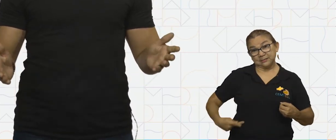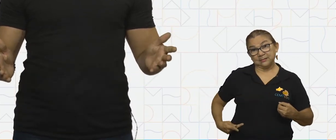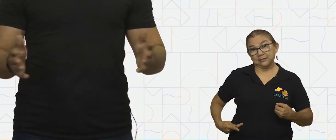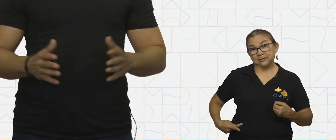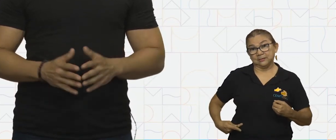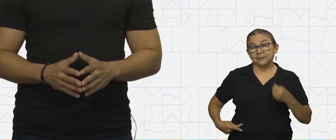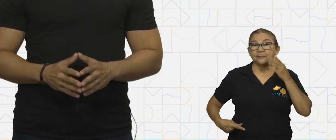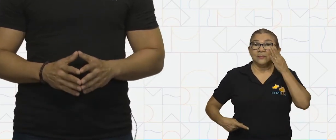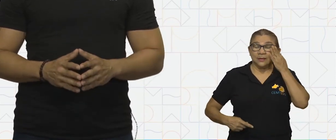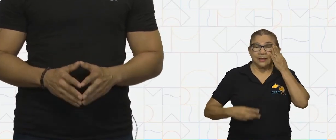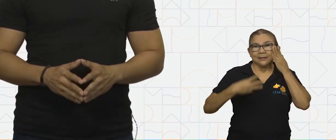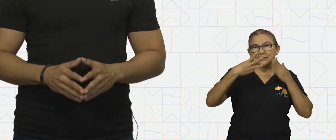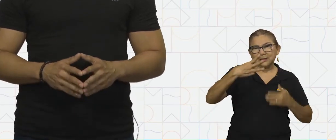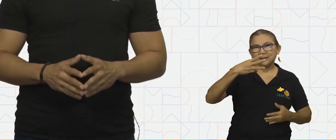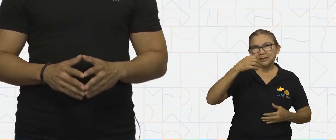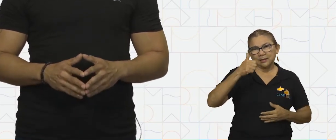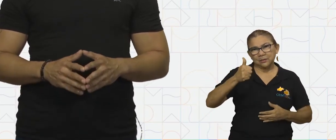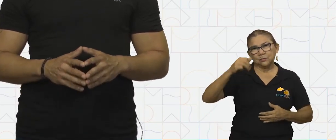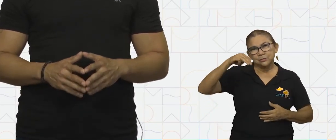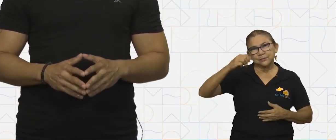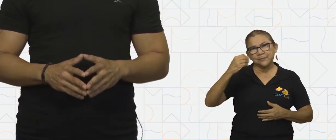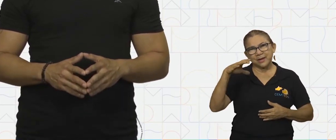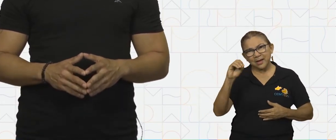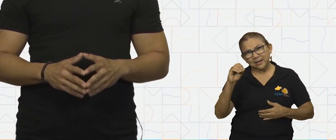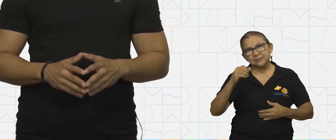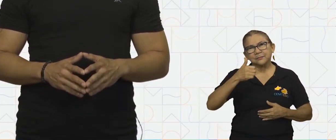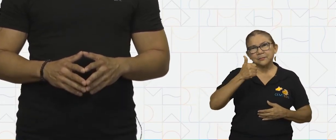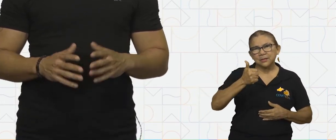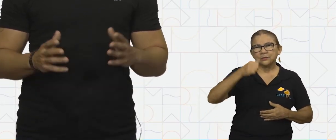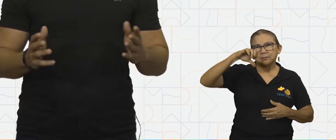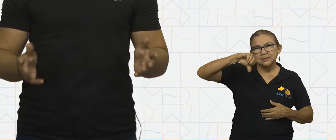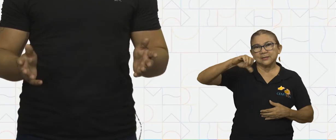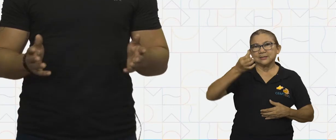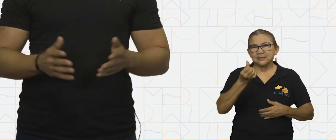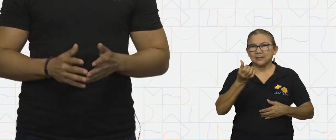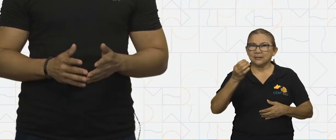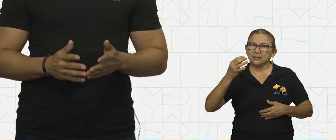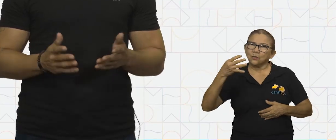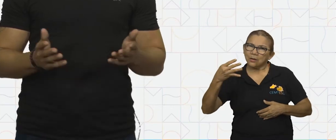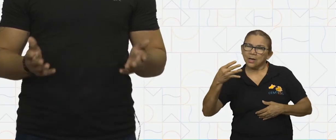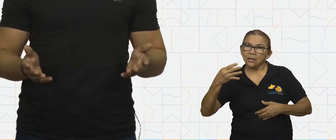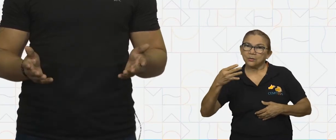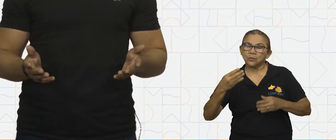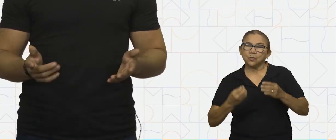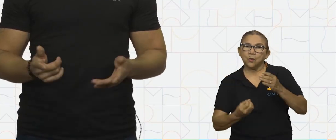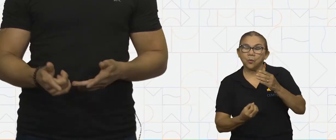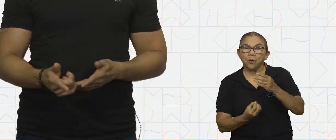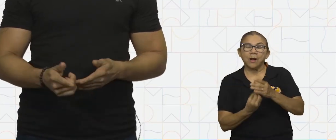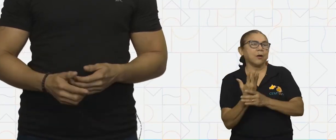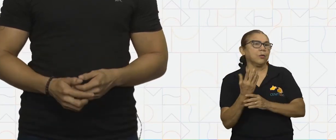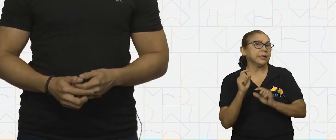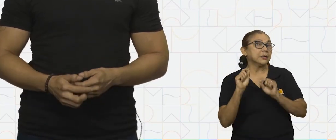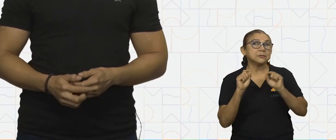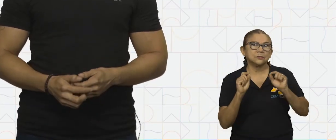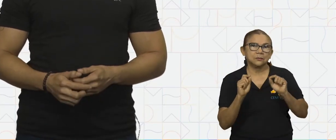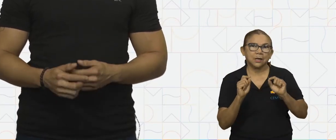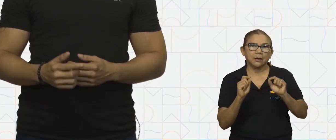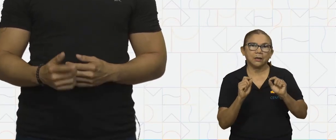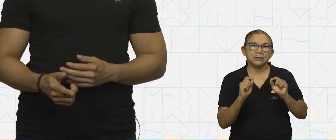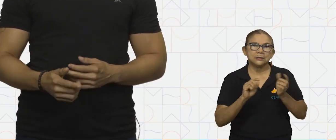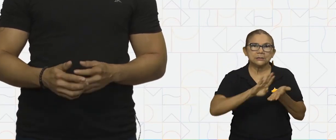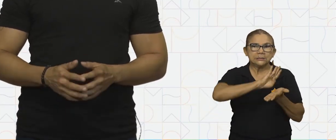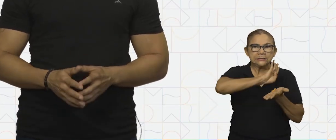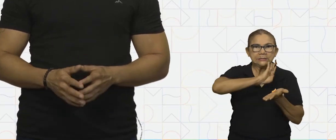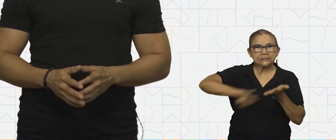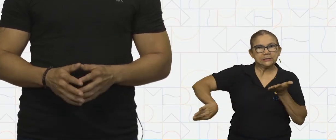em 31 de março de 1964, um golpe militar contra o governo derrubou João Goulart. E